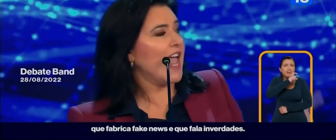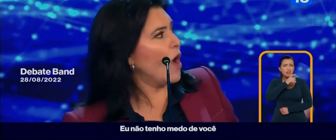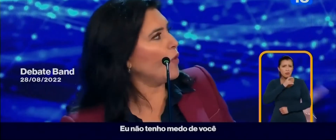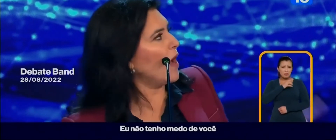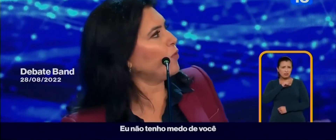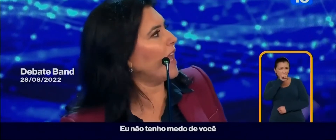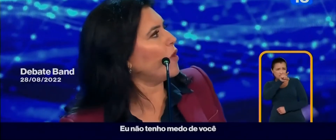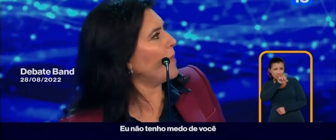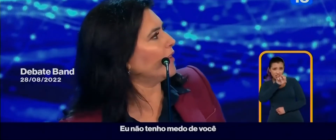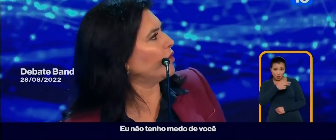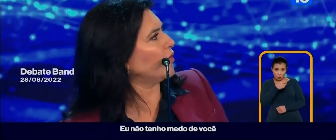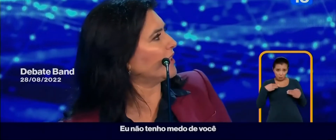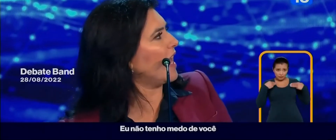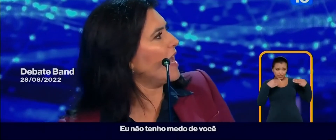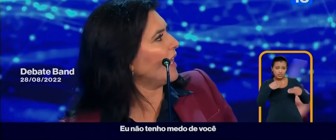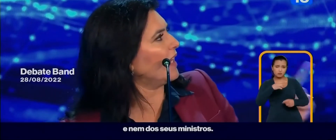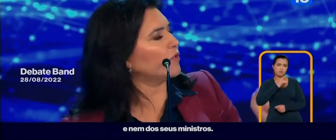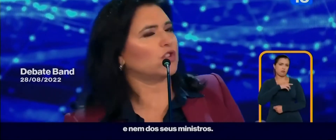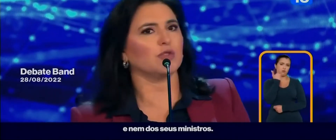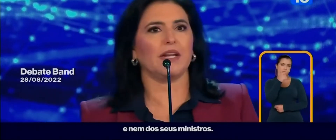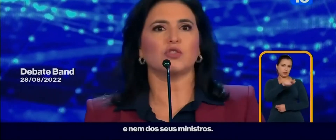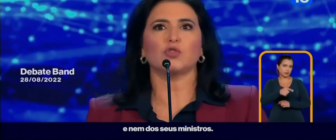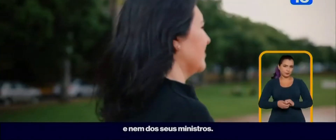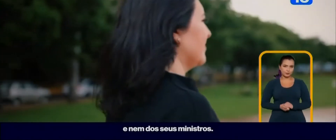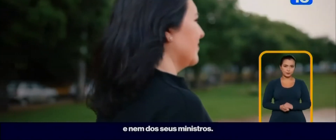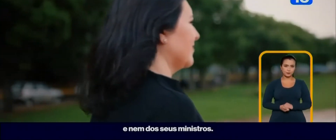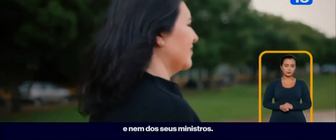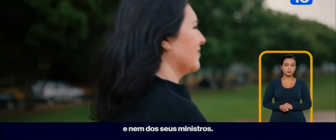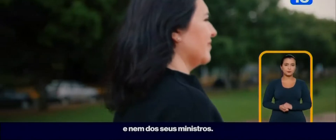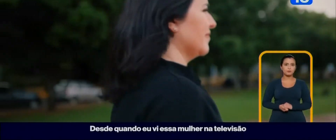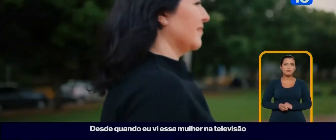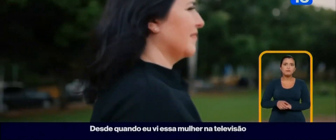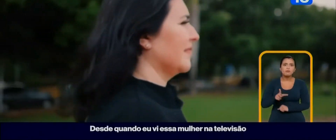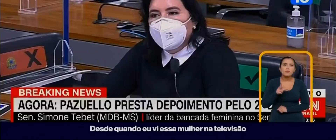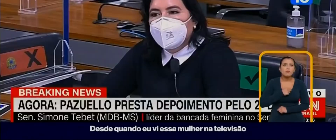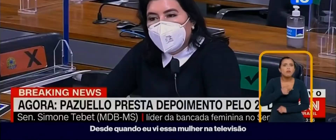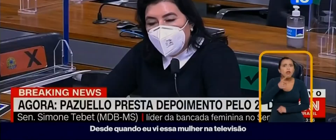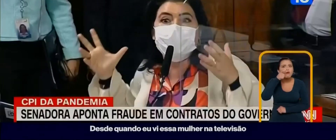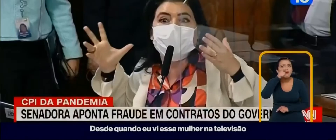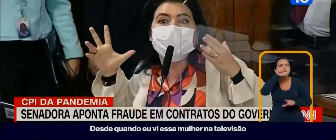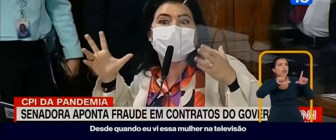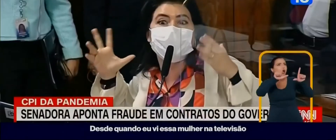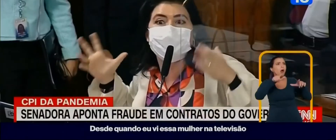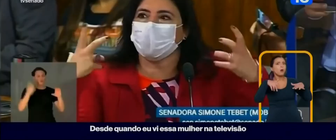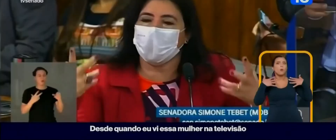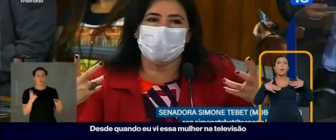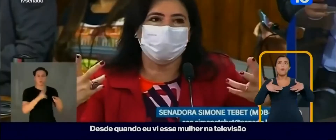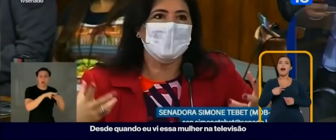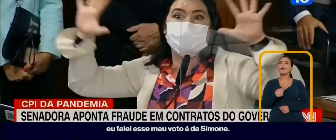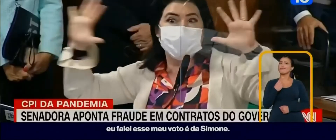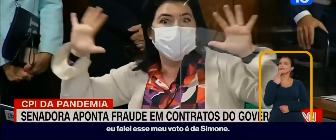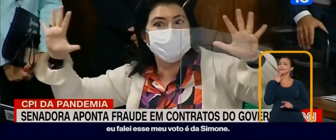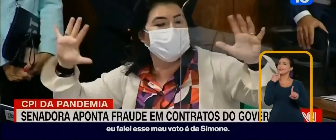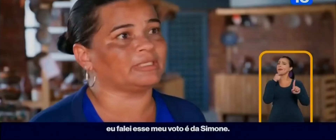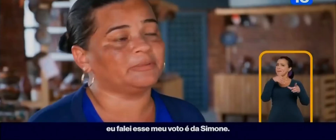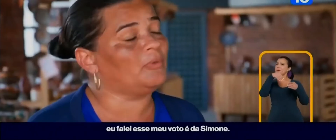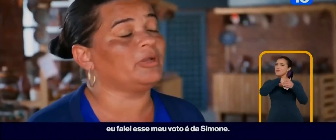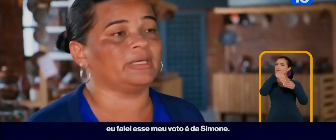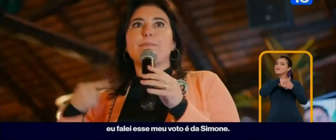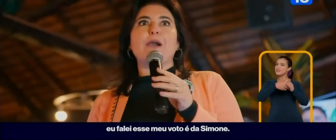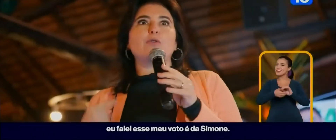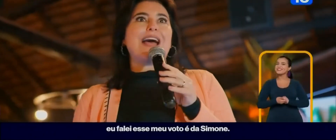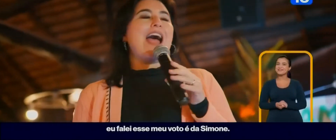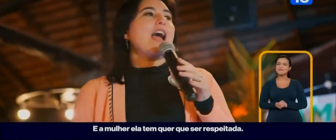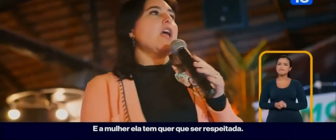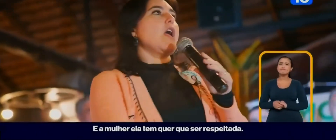em verdades. Eu não tenho medo de você e nem dos seus ministros. Desde quando eu ouvi essa mulher na televisão, eu falei, esse meu voto é da